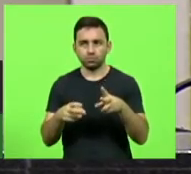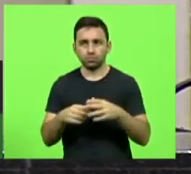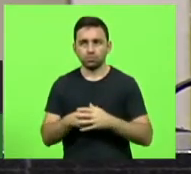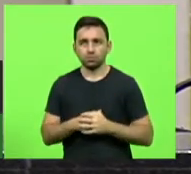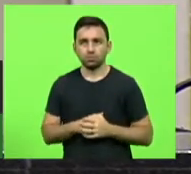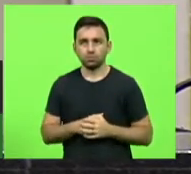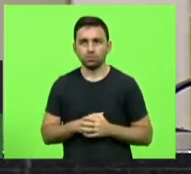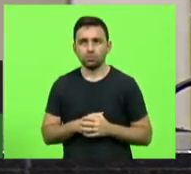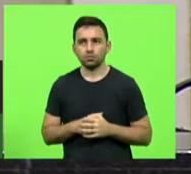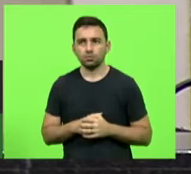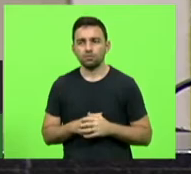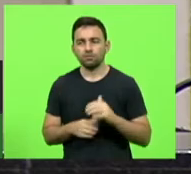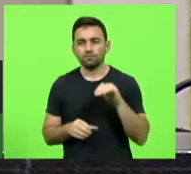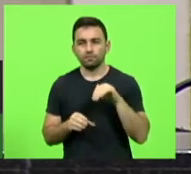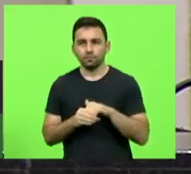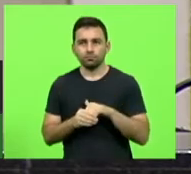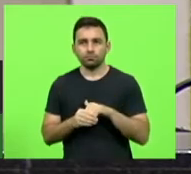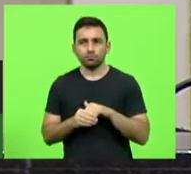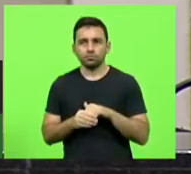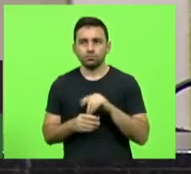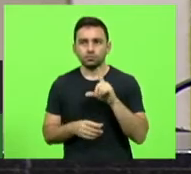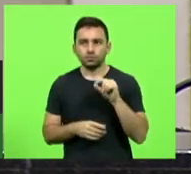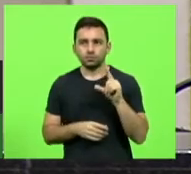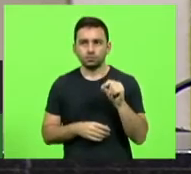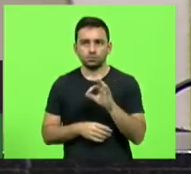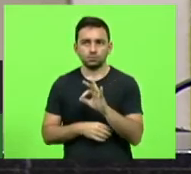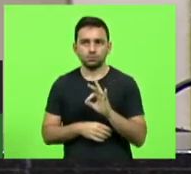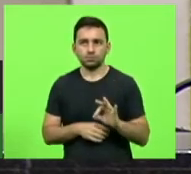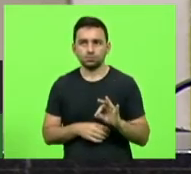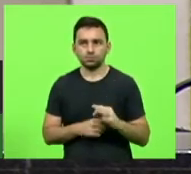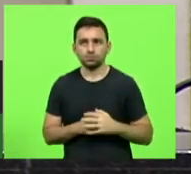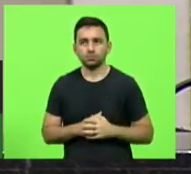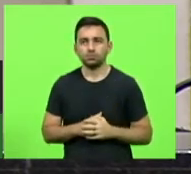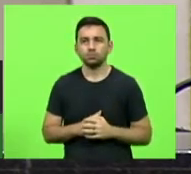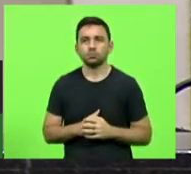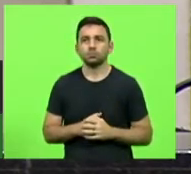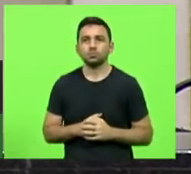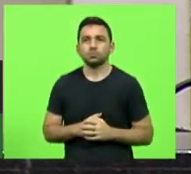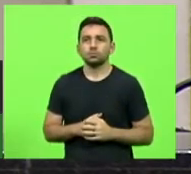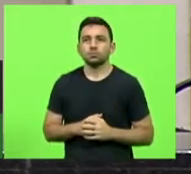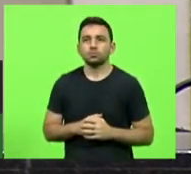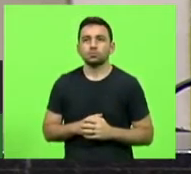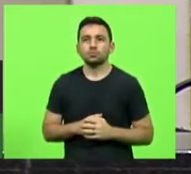bancada vota 100%. Não sei se contra ou a favor, né, mas...